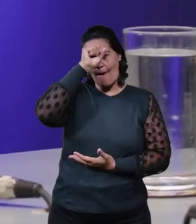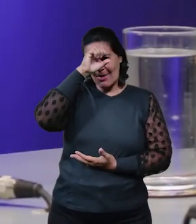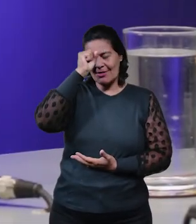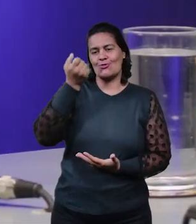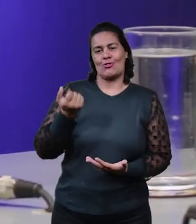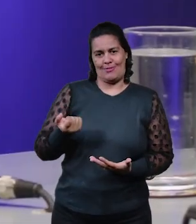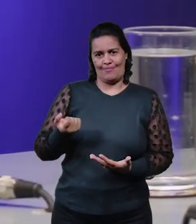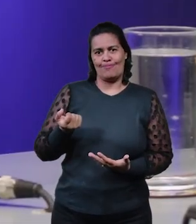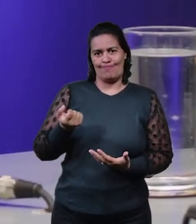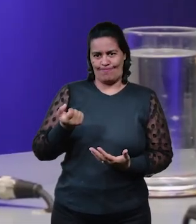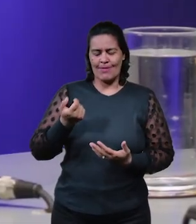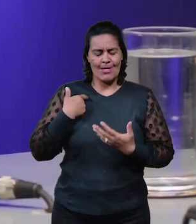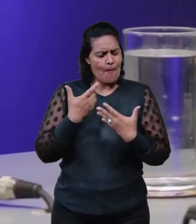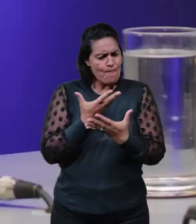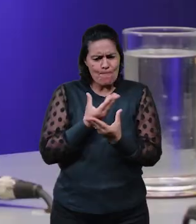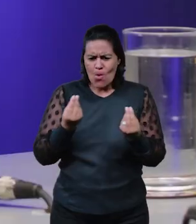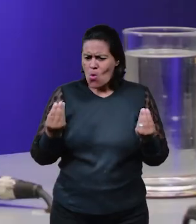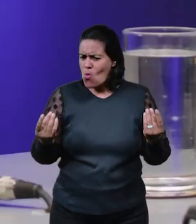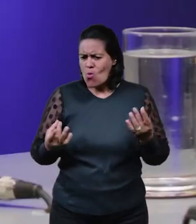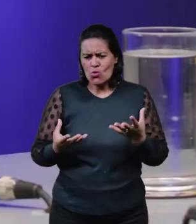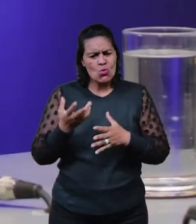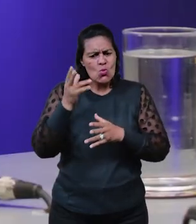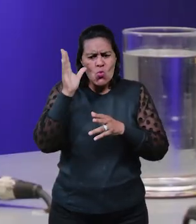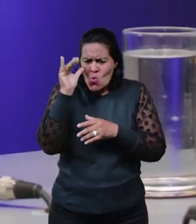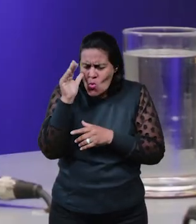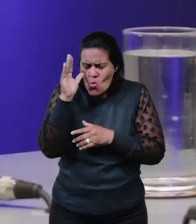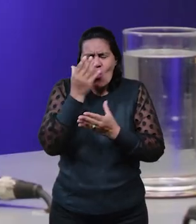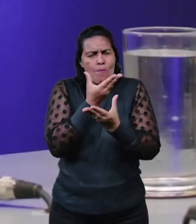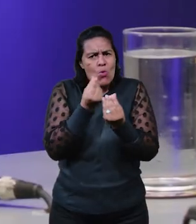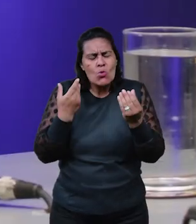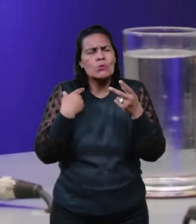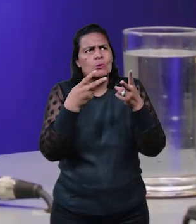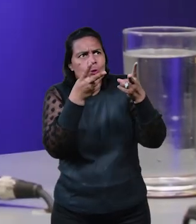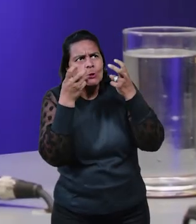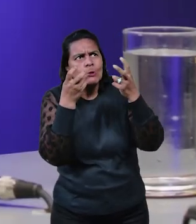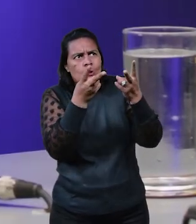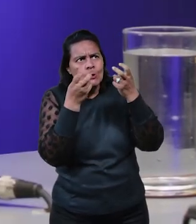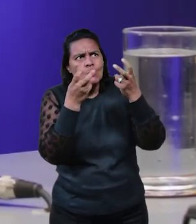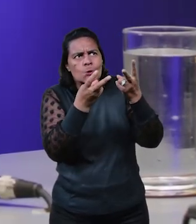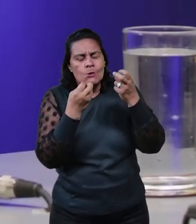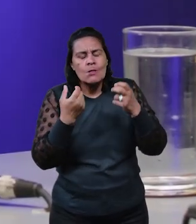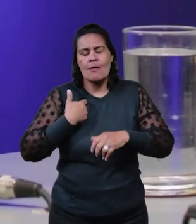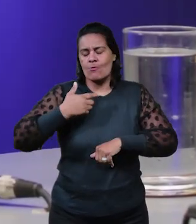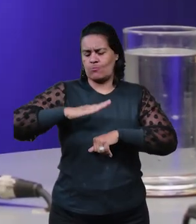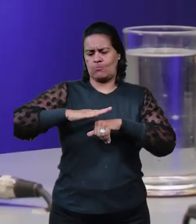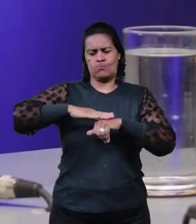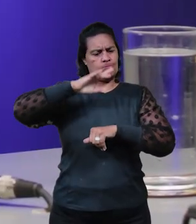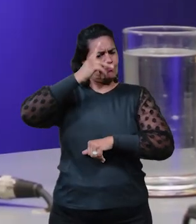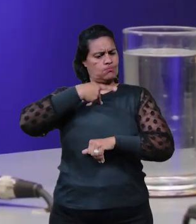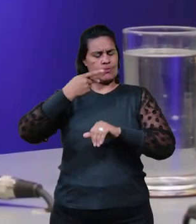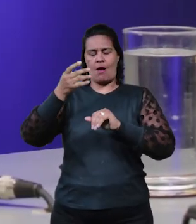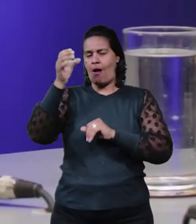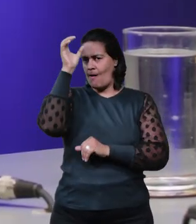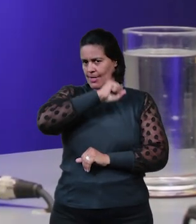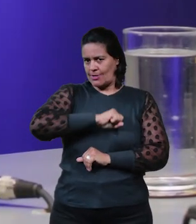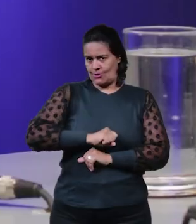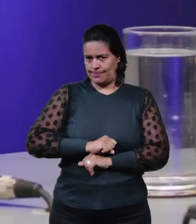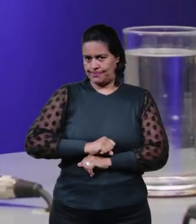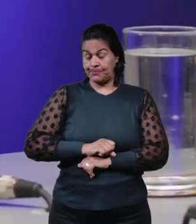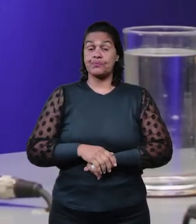na curiosidade e quase que autodidata. E quando chegou, assim, na